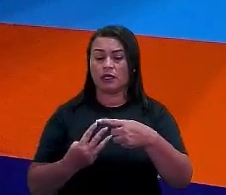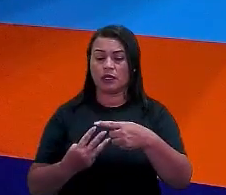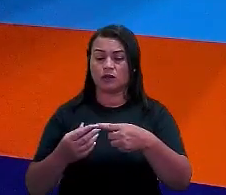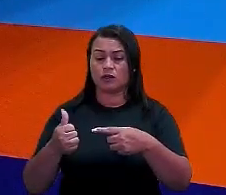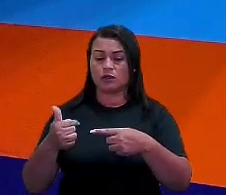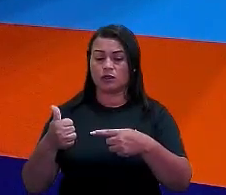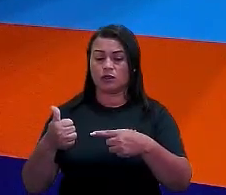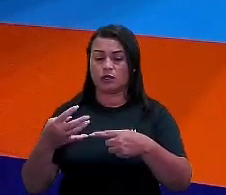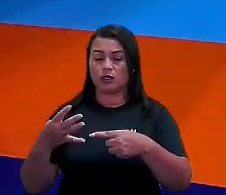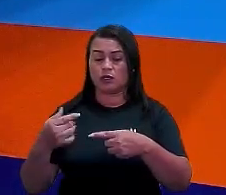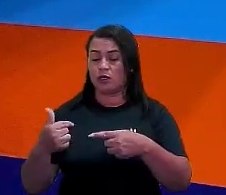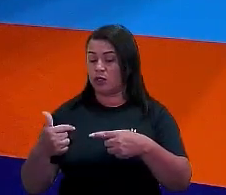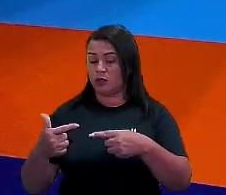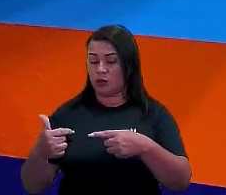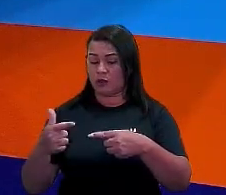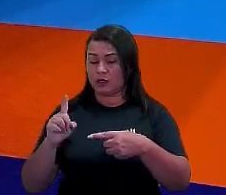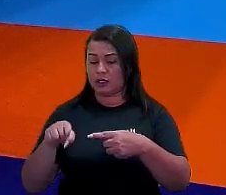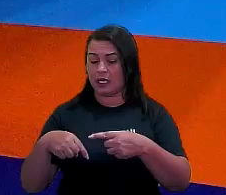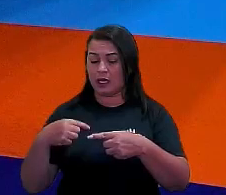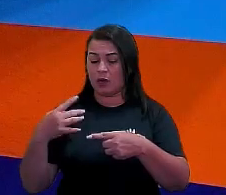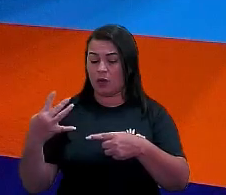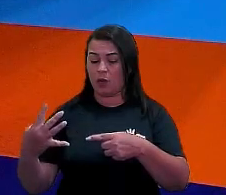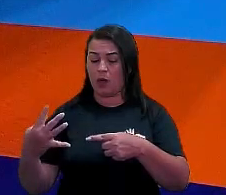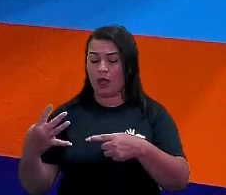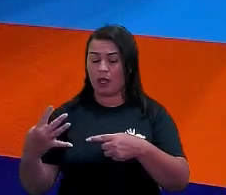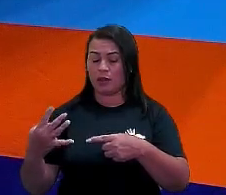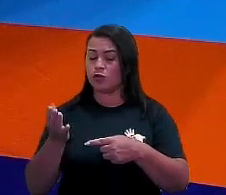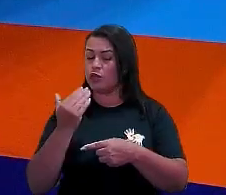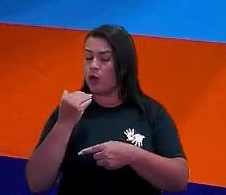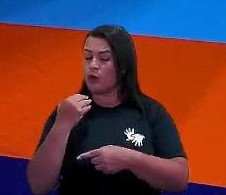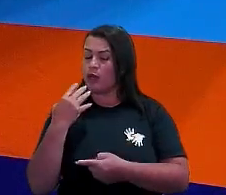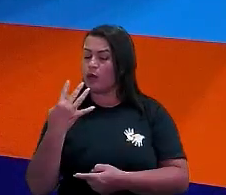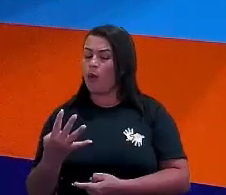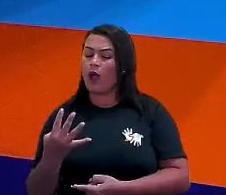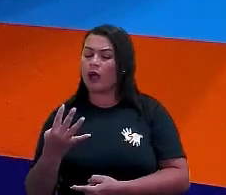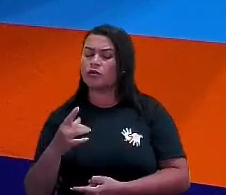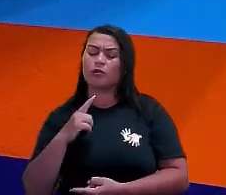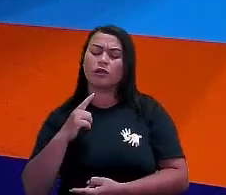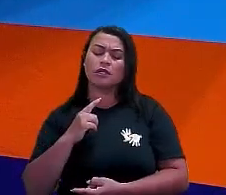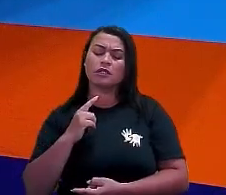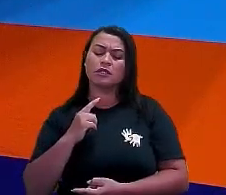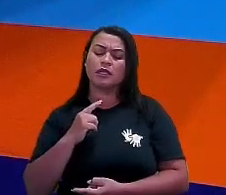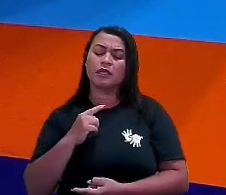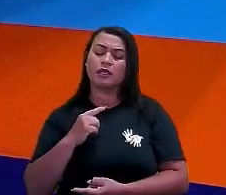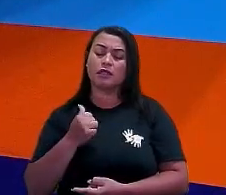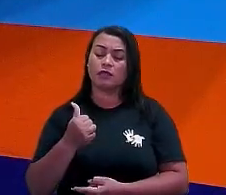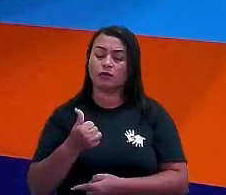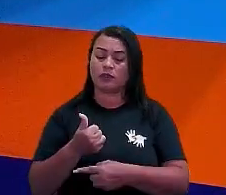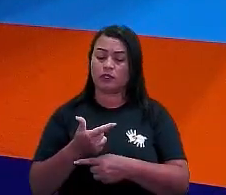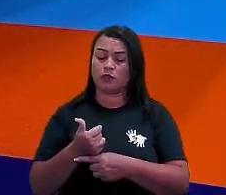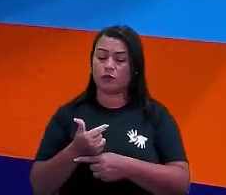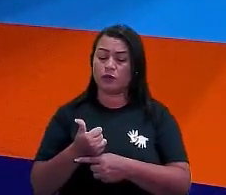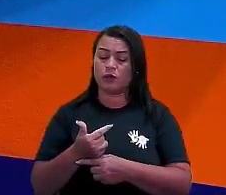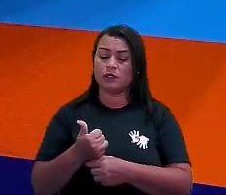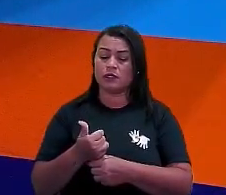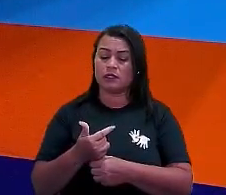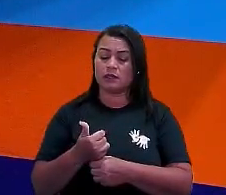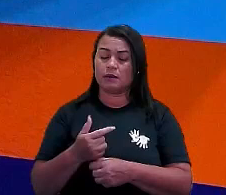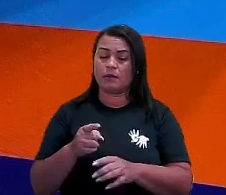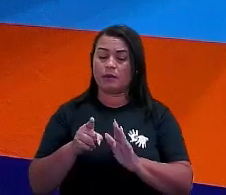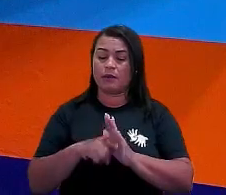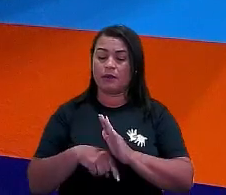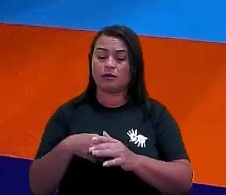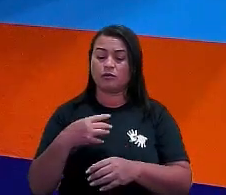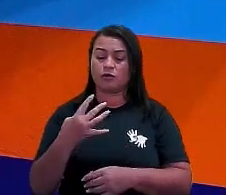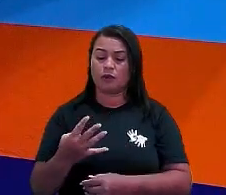4. Se eu consumir já 4, quantas foi que sobraram? Então, eu vou fazer 12 menos 4, que vai dar